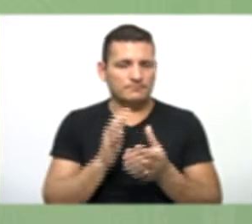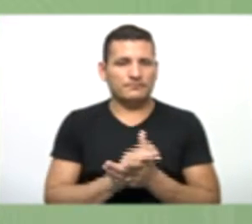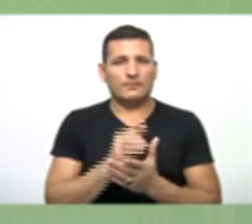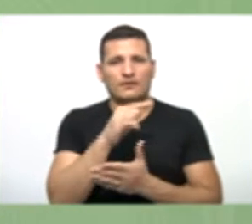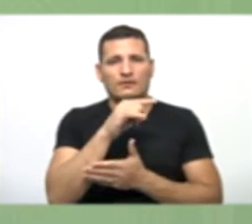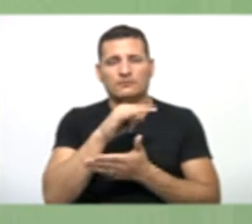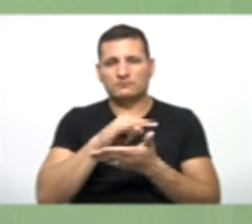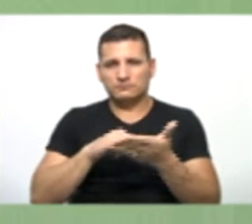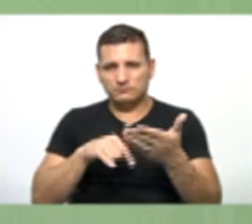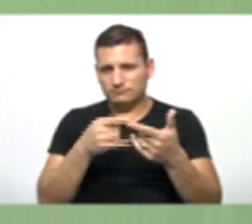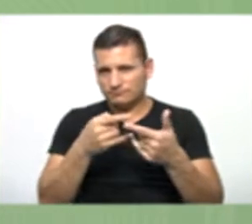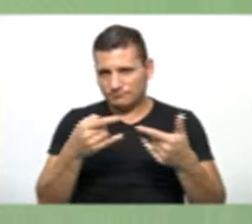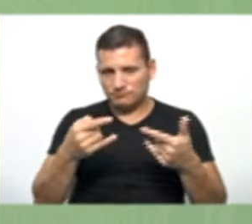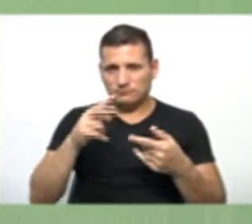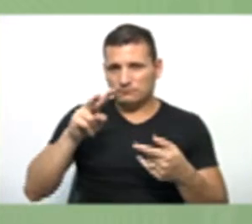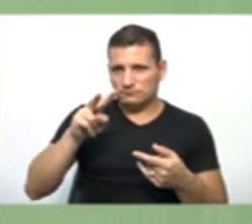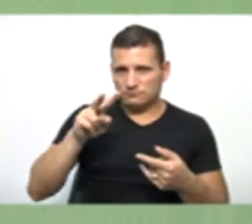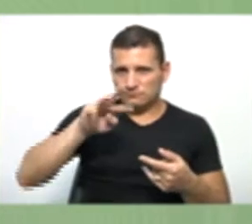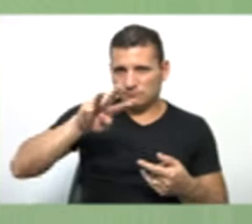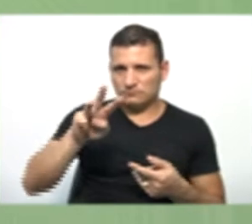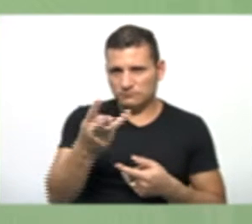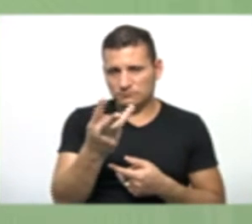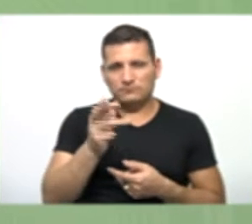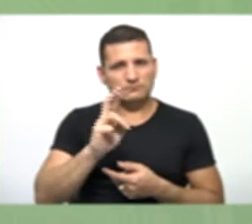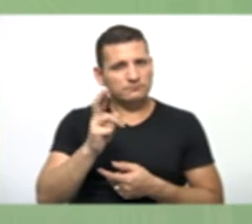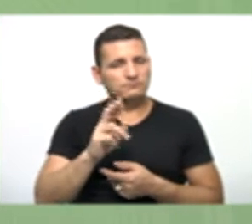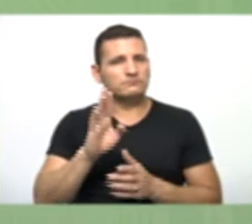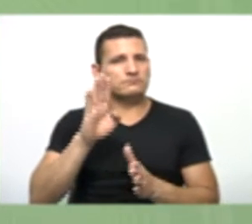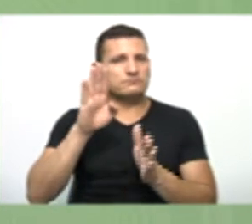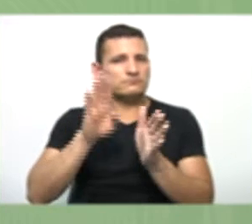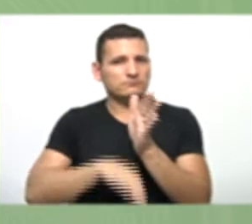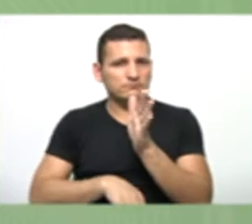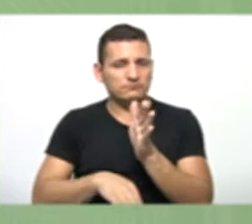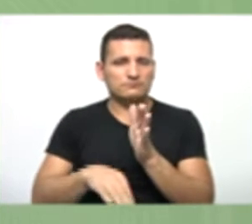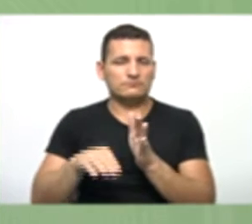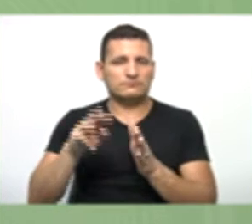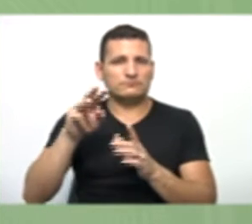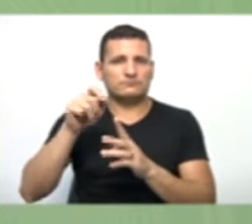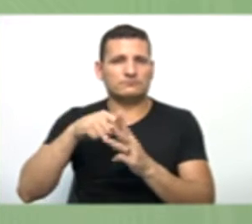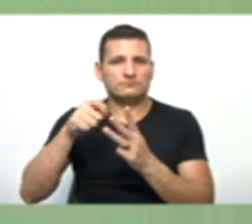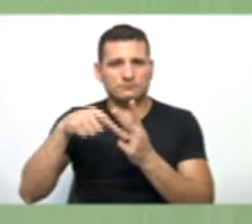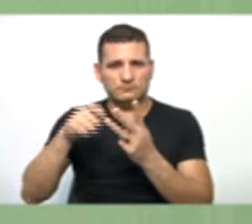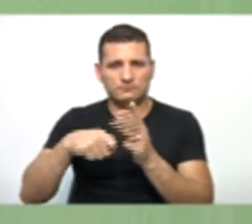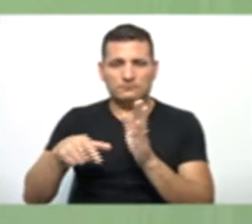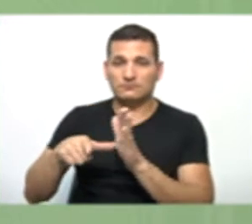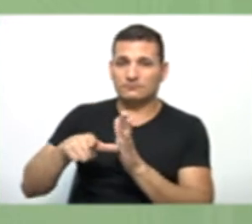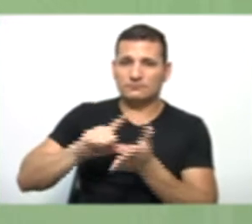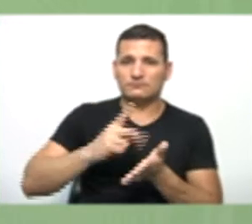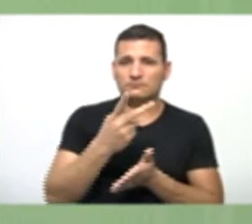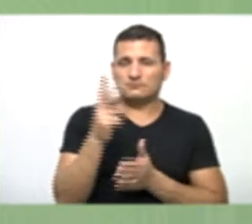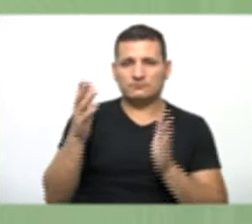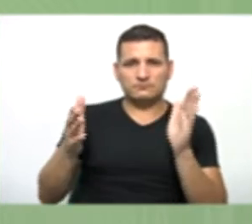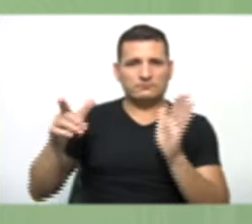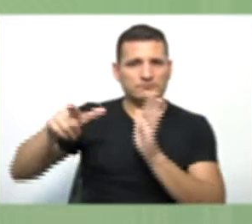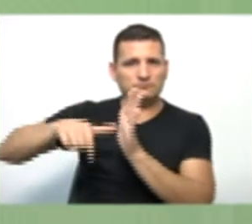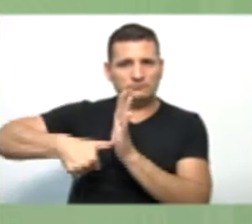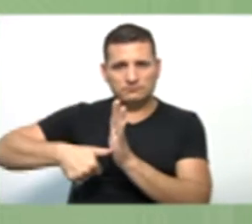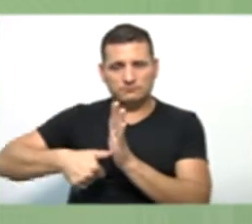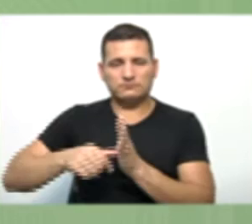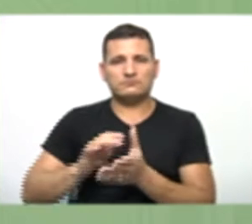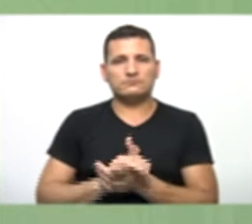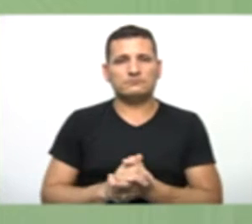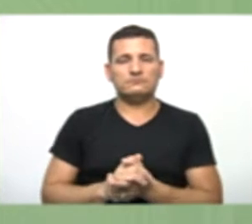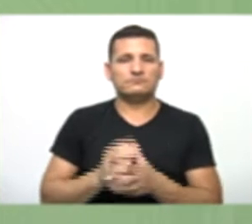de R$3.000 foi descontada 3 meses antes de seu vencimento. Uma nota promissória